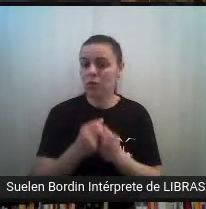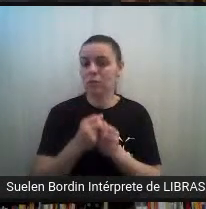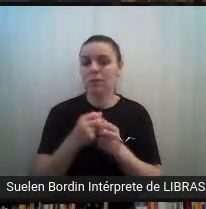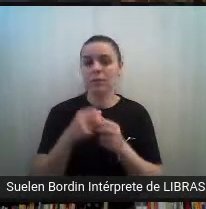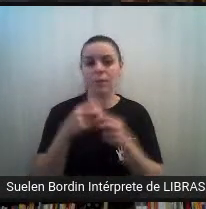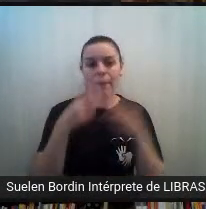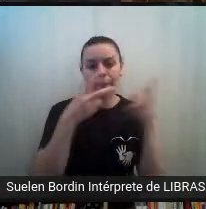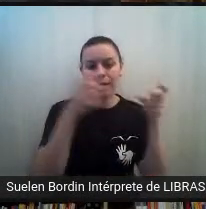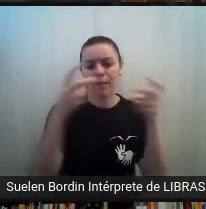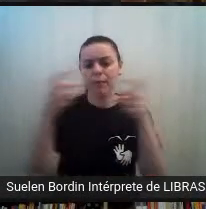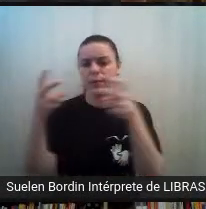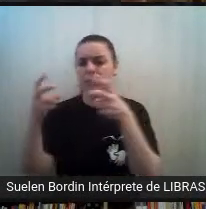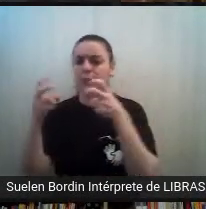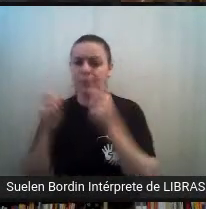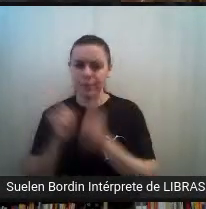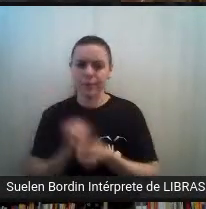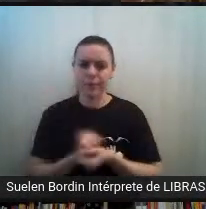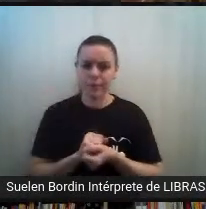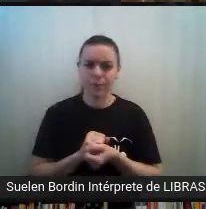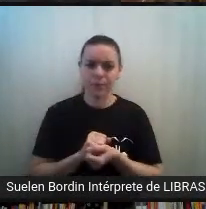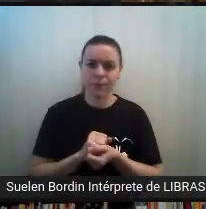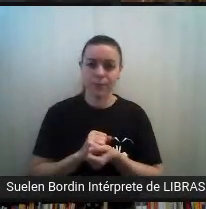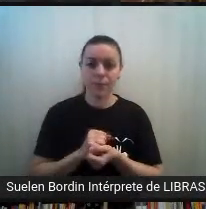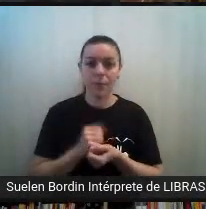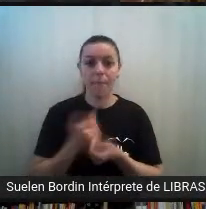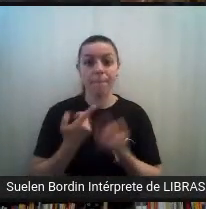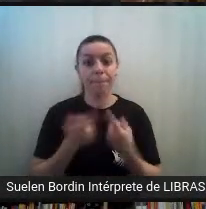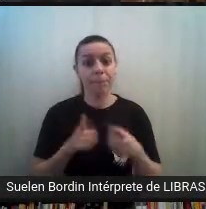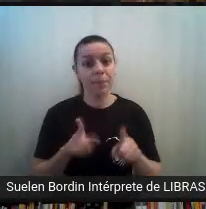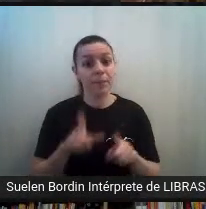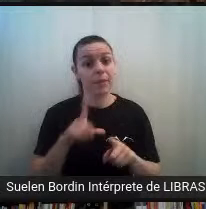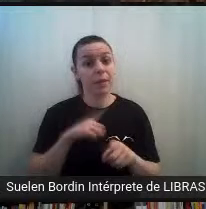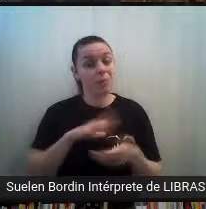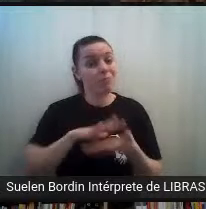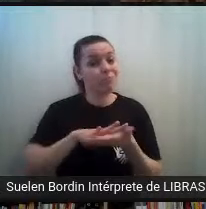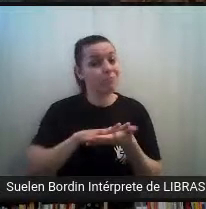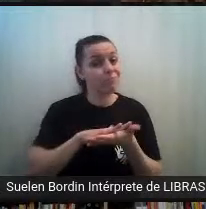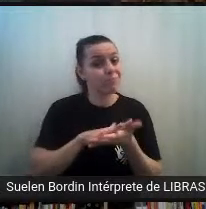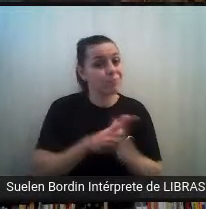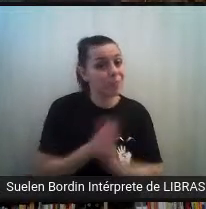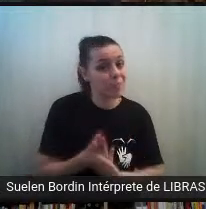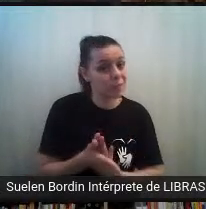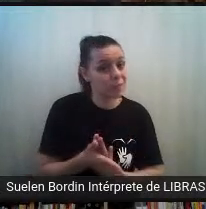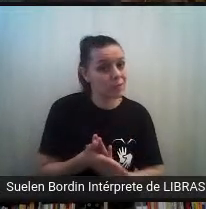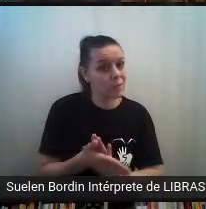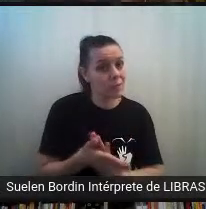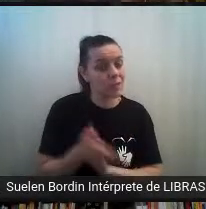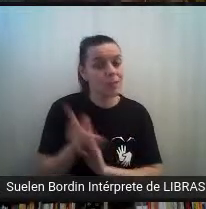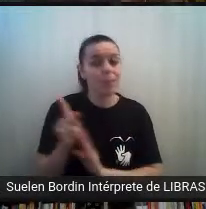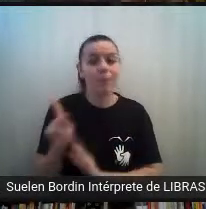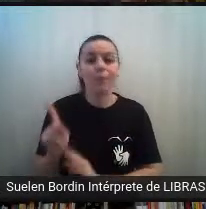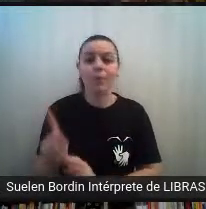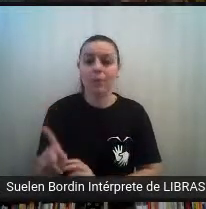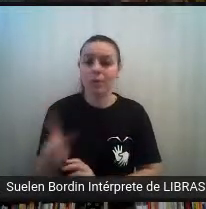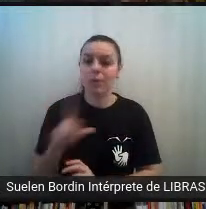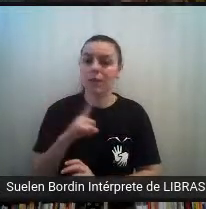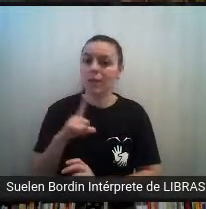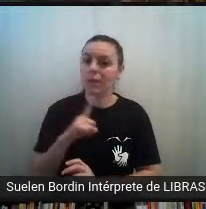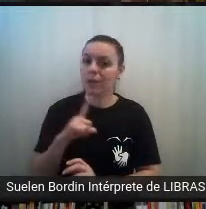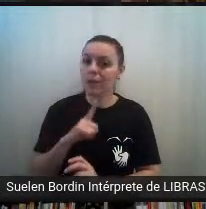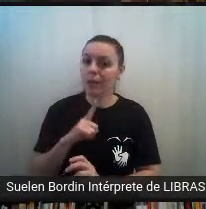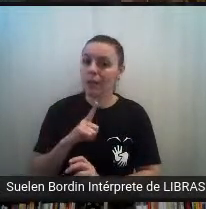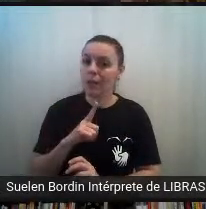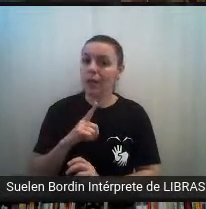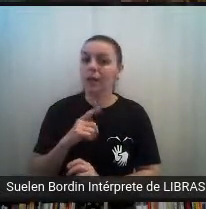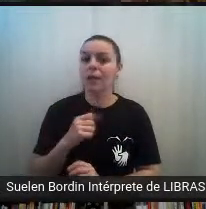notar certos preconceitos ali que certas pessoas tentam esconder, mas que existem,